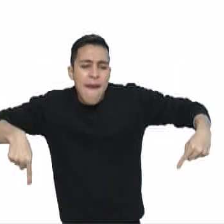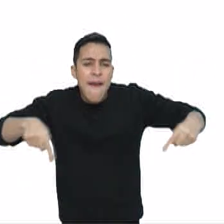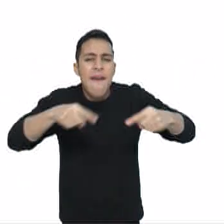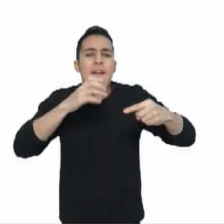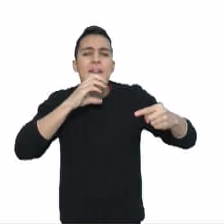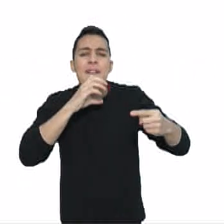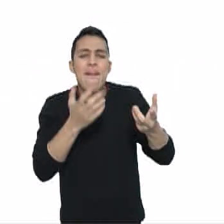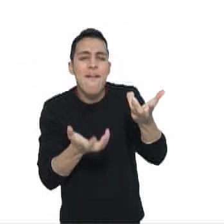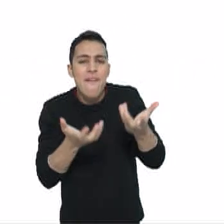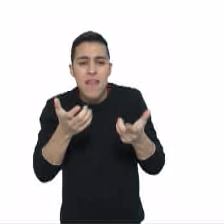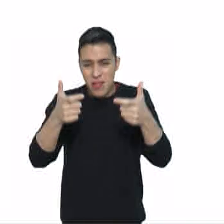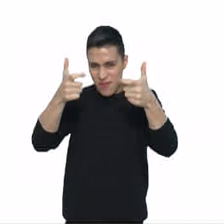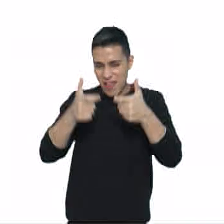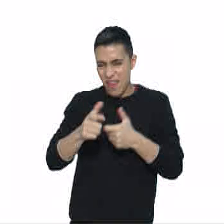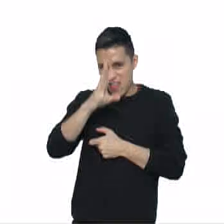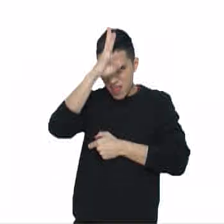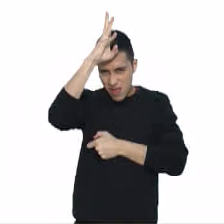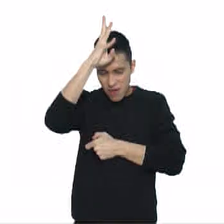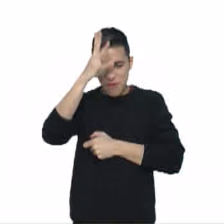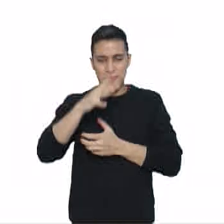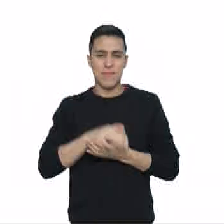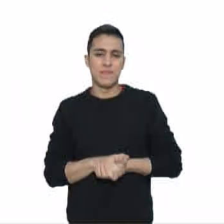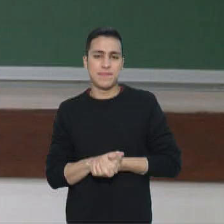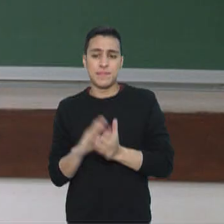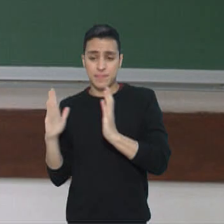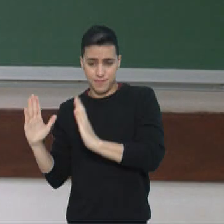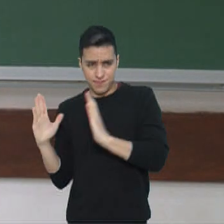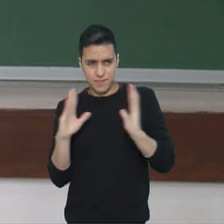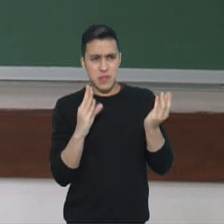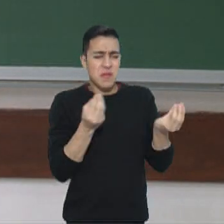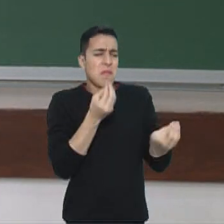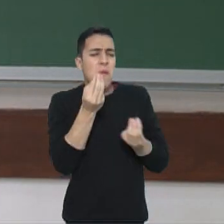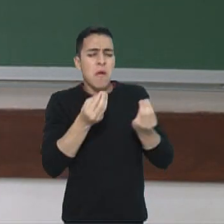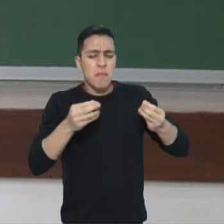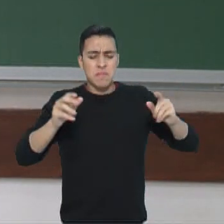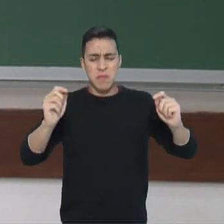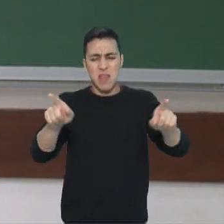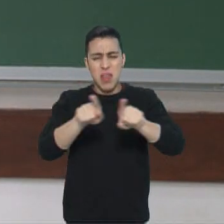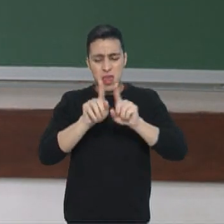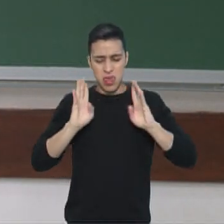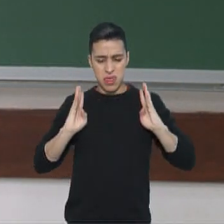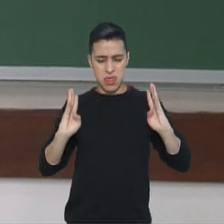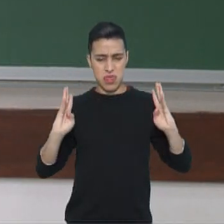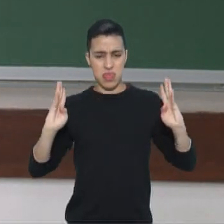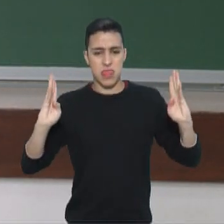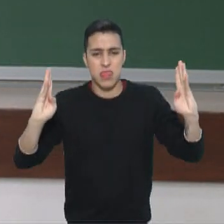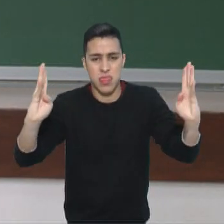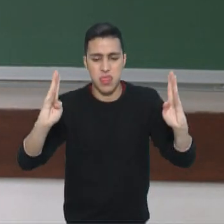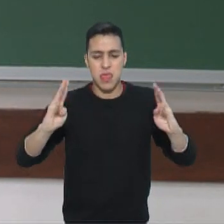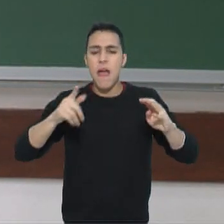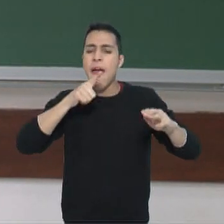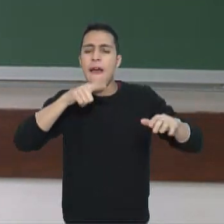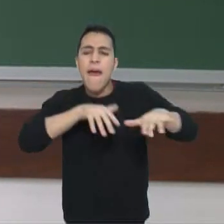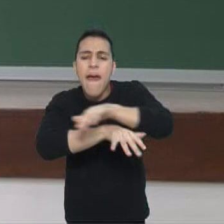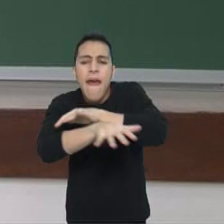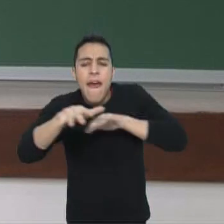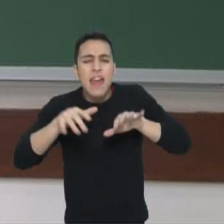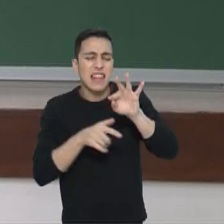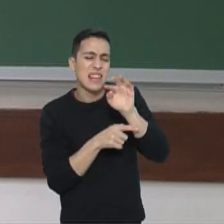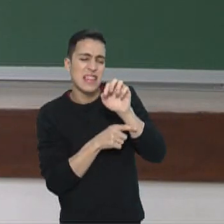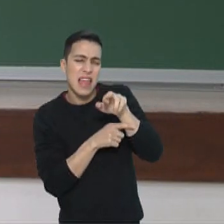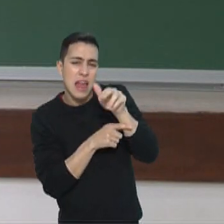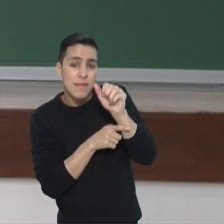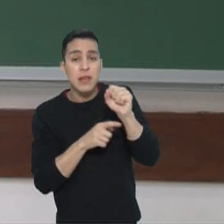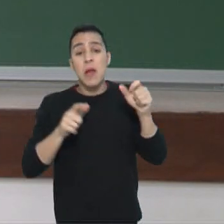ficavam localizadas em Roma. Como eram as termas então? Termas, pessoal, eram banhos públicos. Essas termas, elas